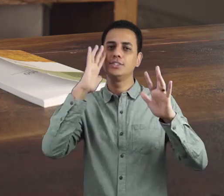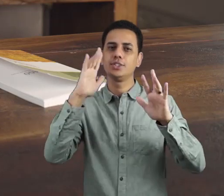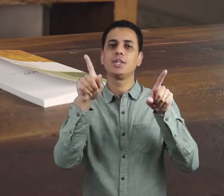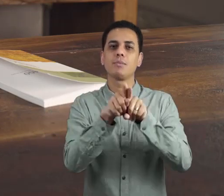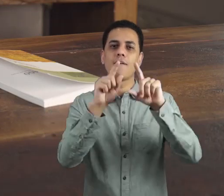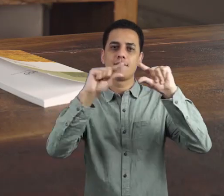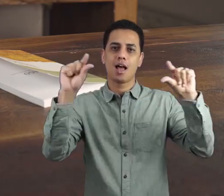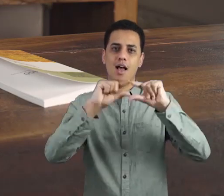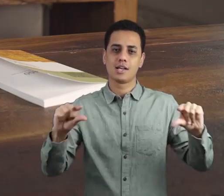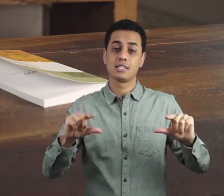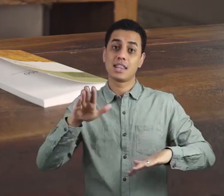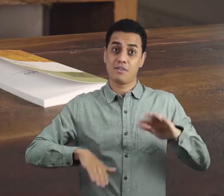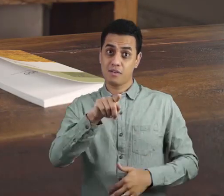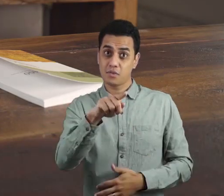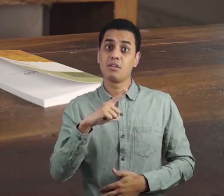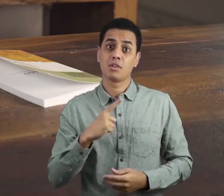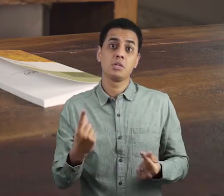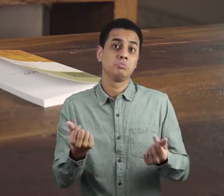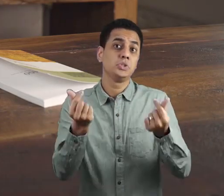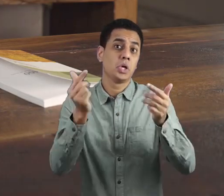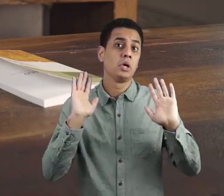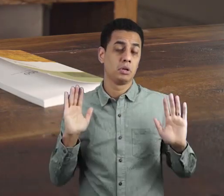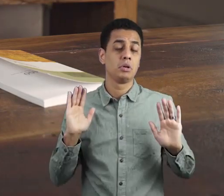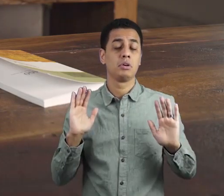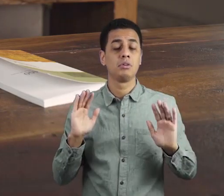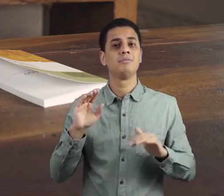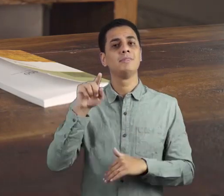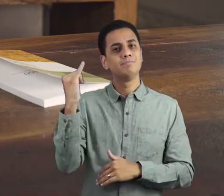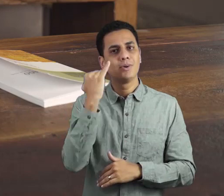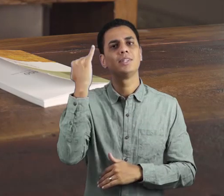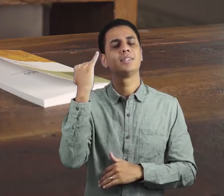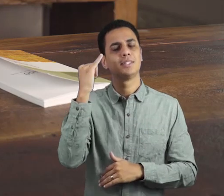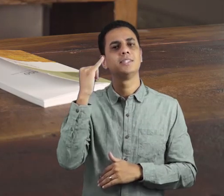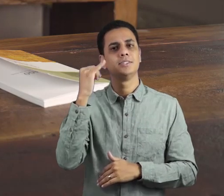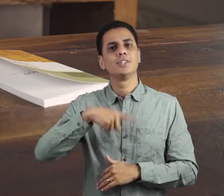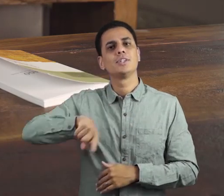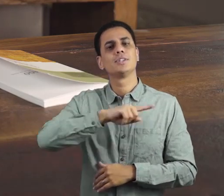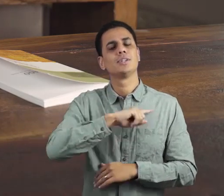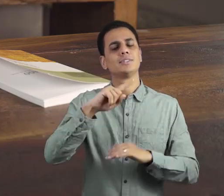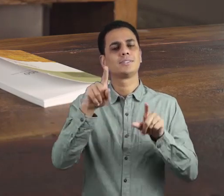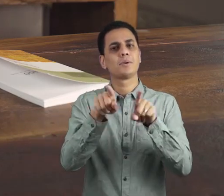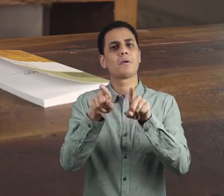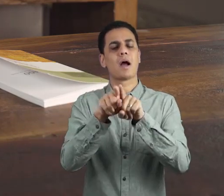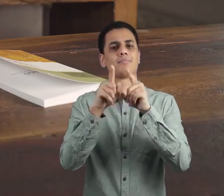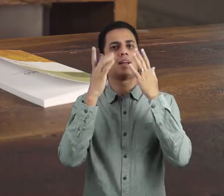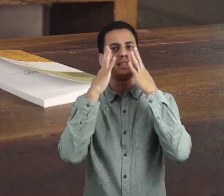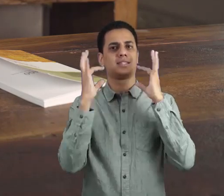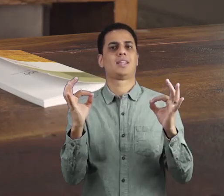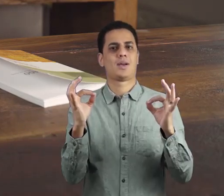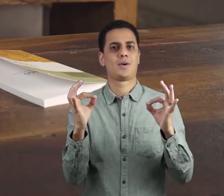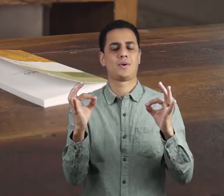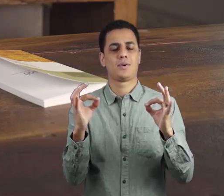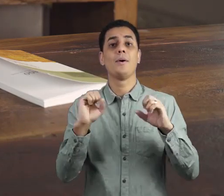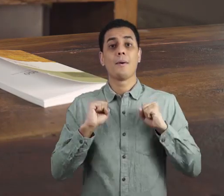na idolatria e passar a adorar o dinheiro sem perceber. Vale algumas frases para a gente testar a